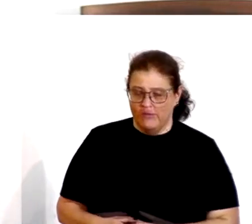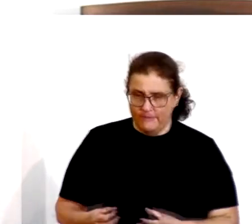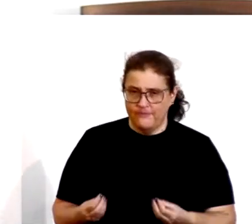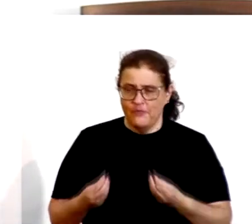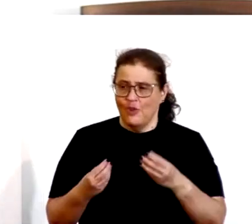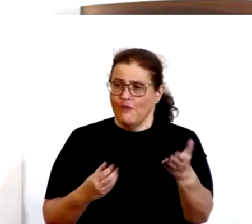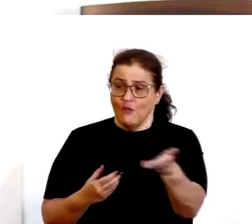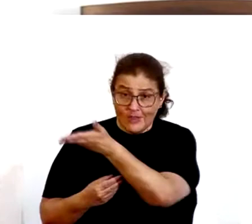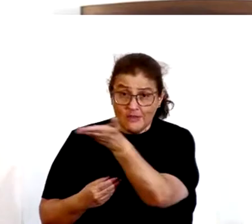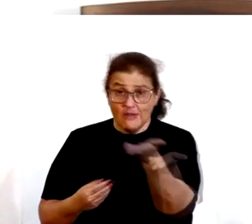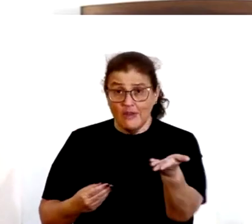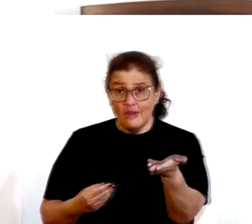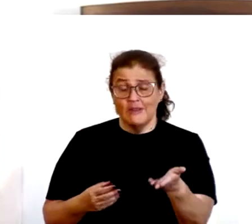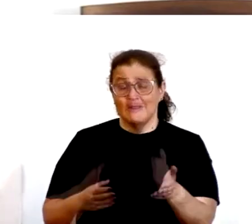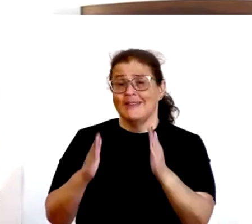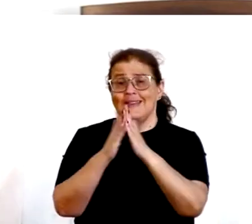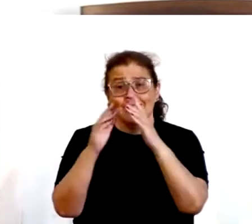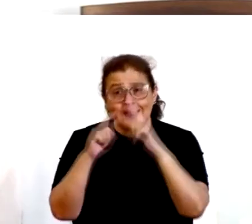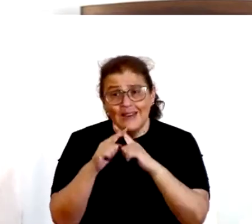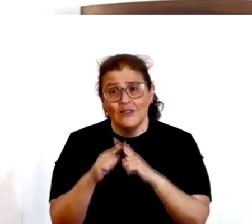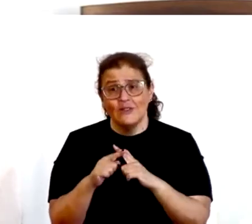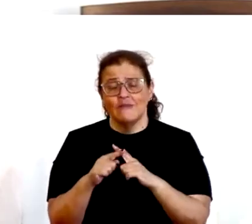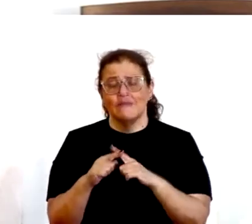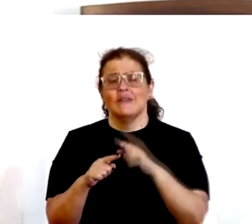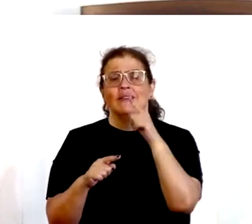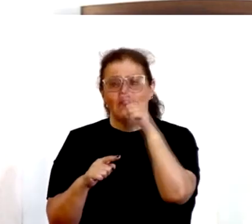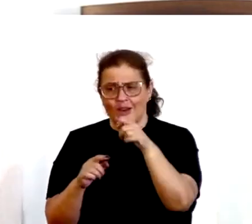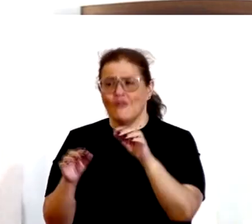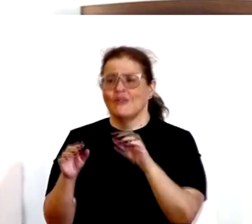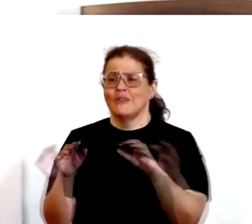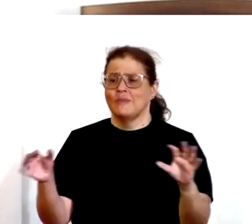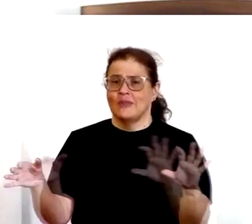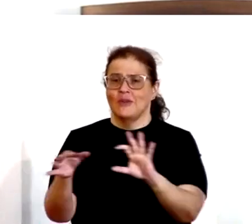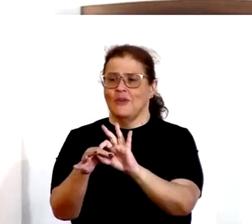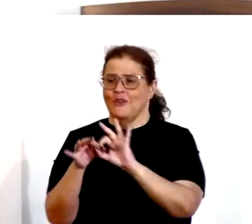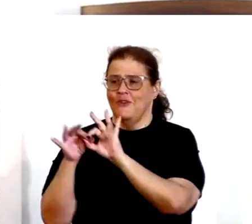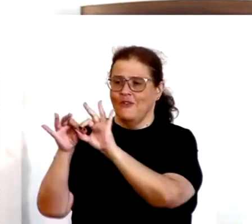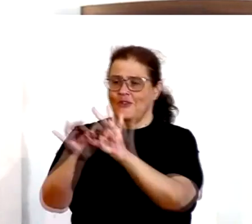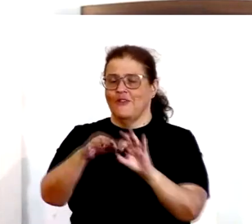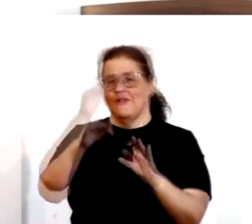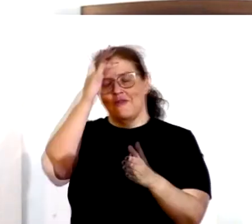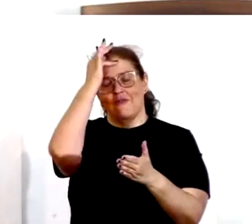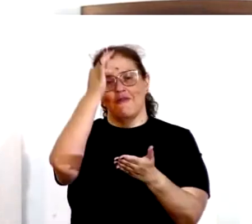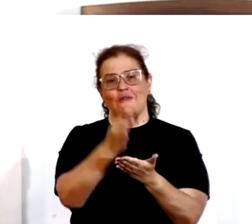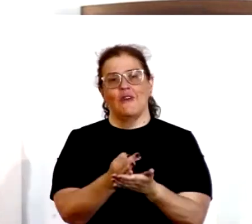vocês precisam viver unidos na fé. De que modo?